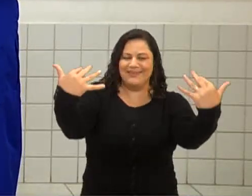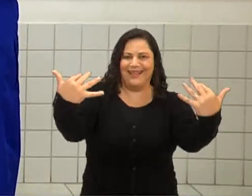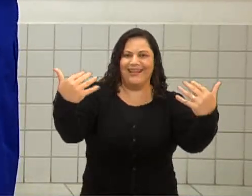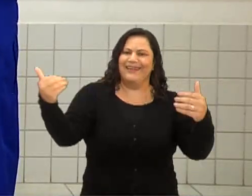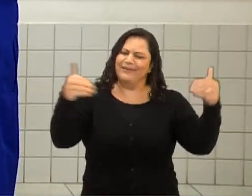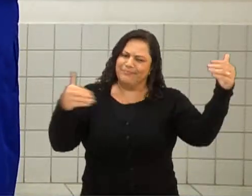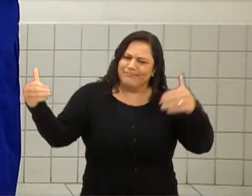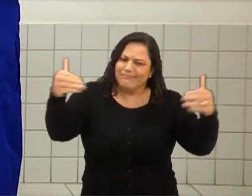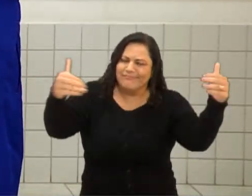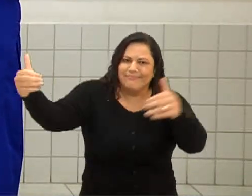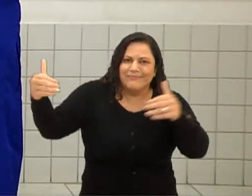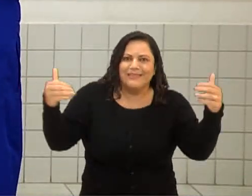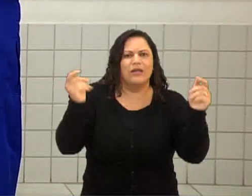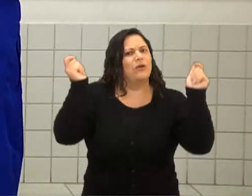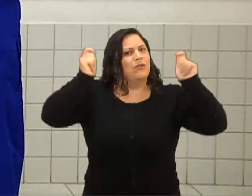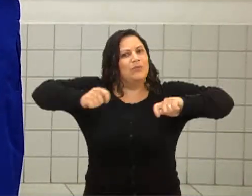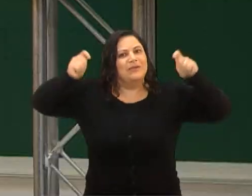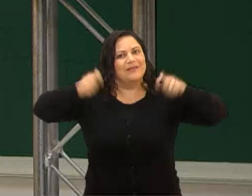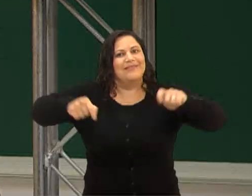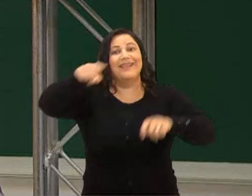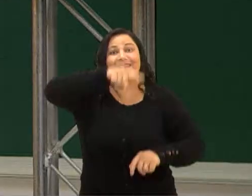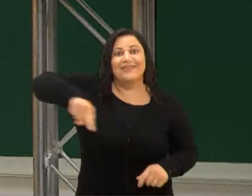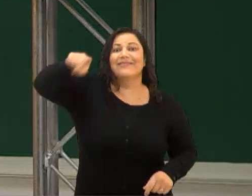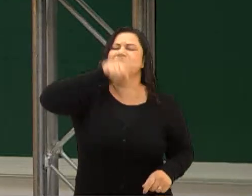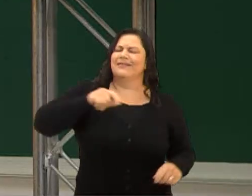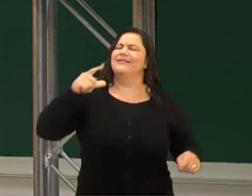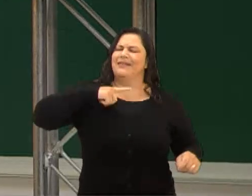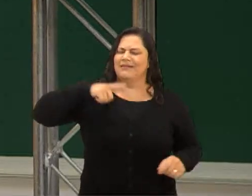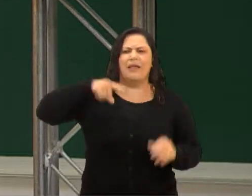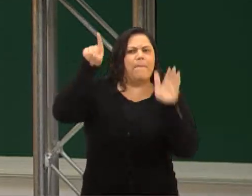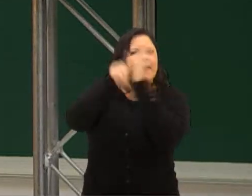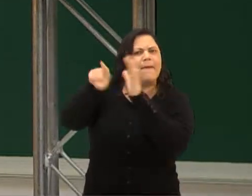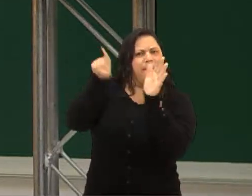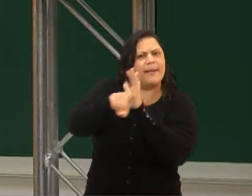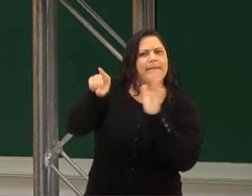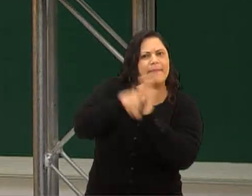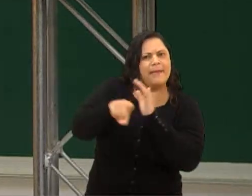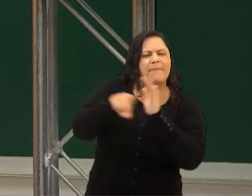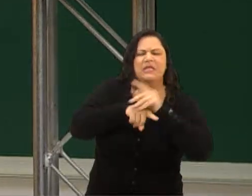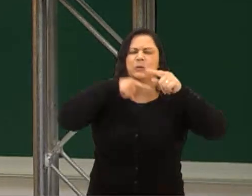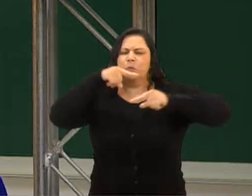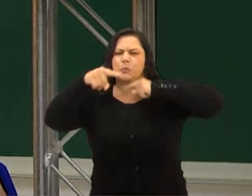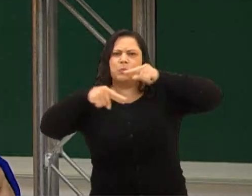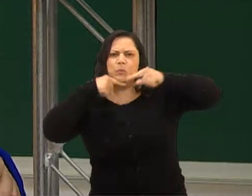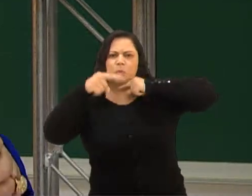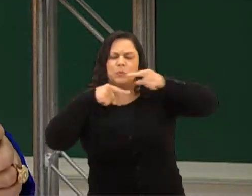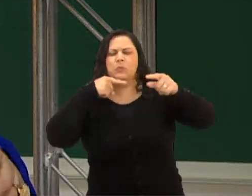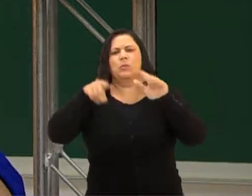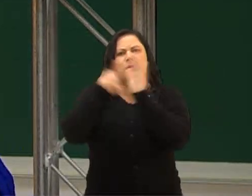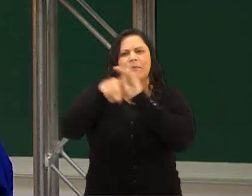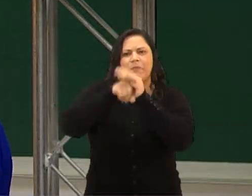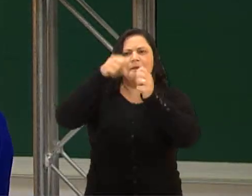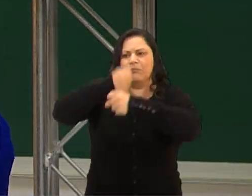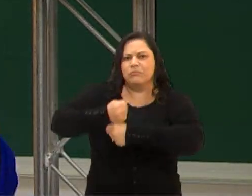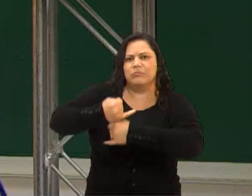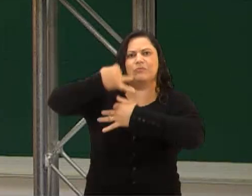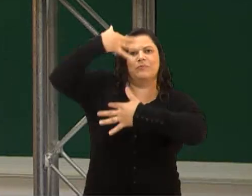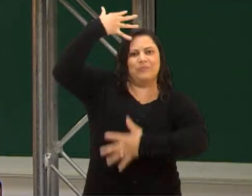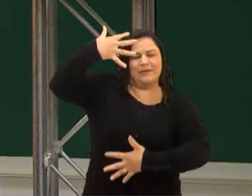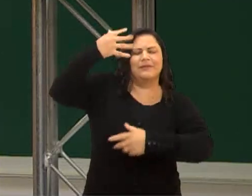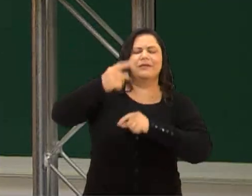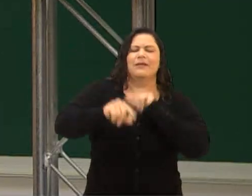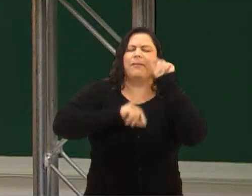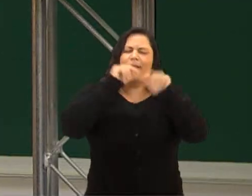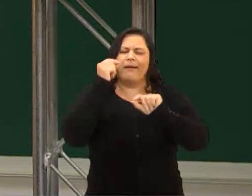né? É uma possibilidade que vocês têm de fazer perguntas no chat, de responder as questões no chat, para depois a gente verificar o número de